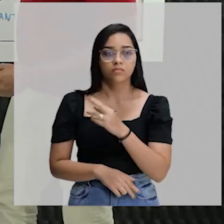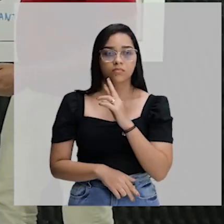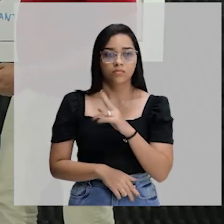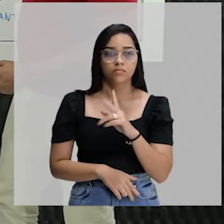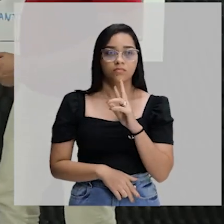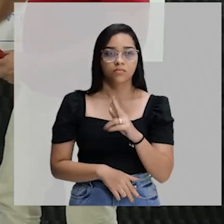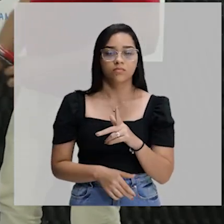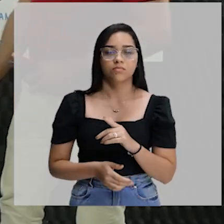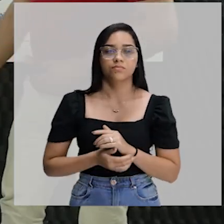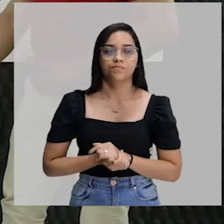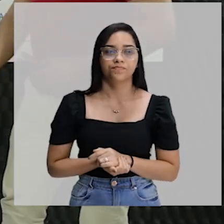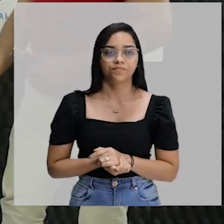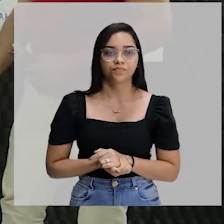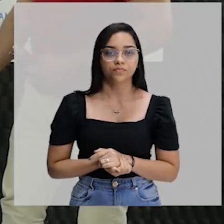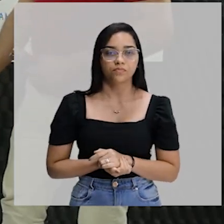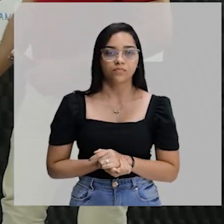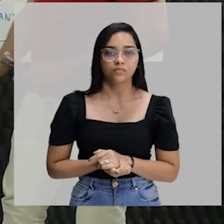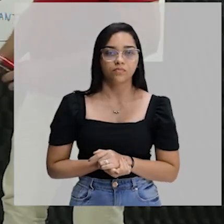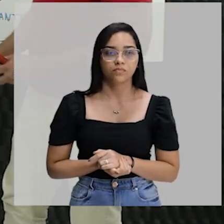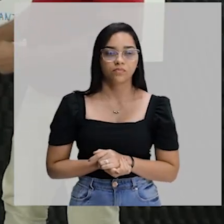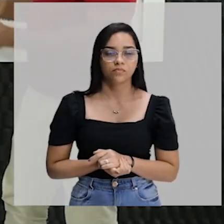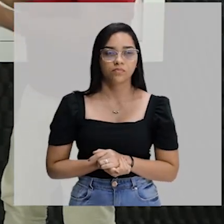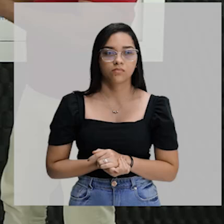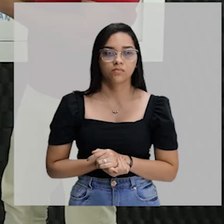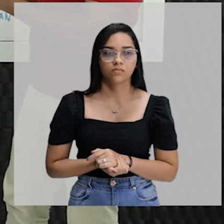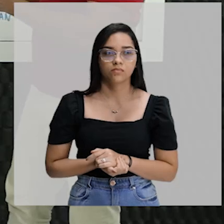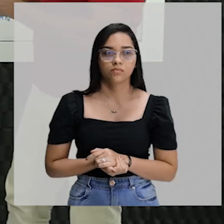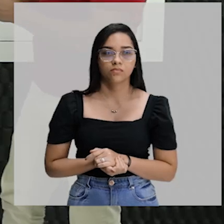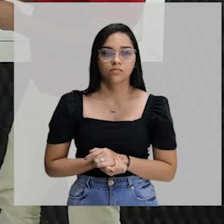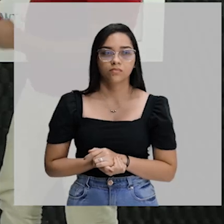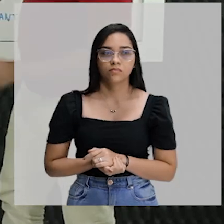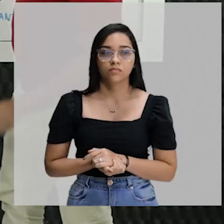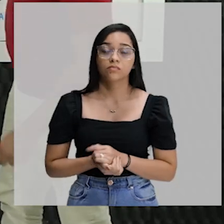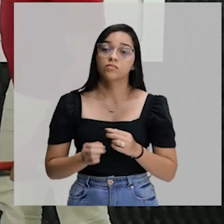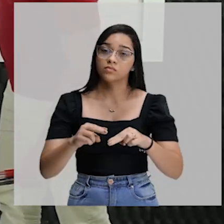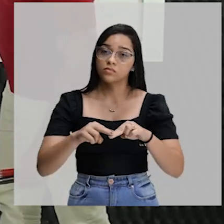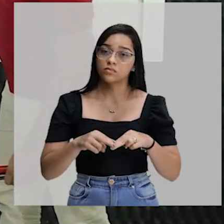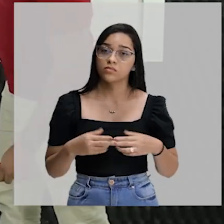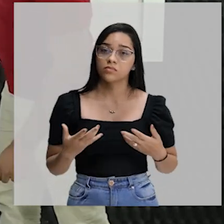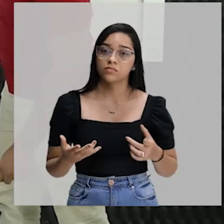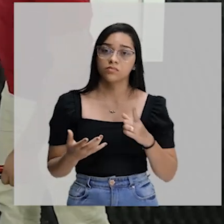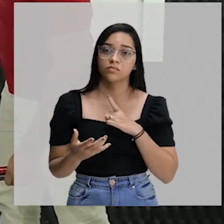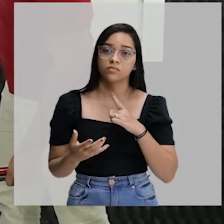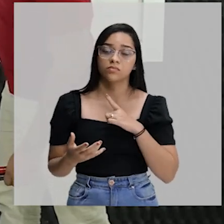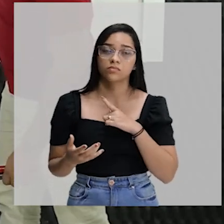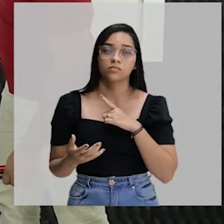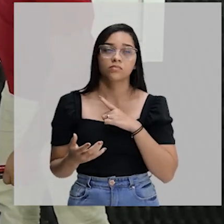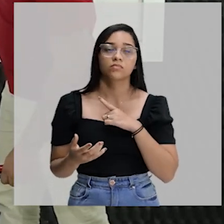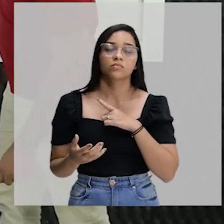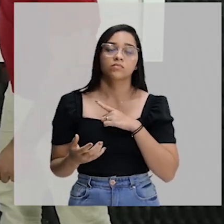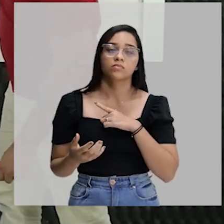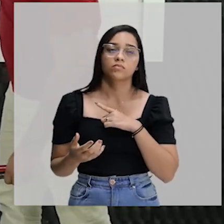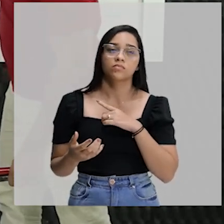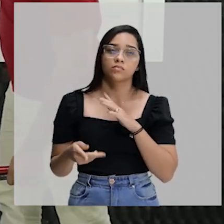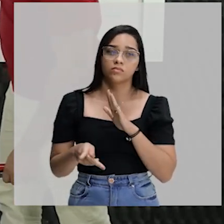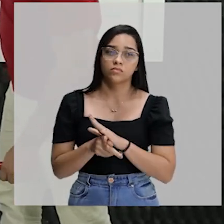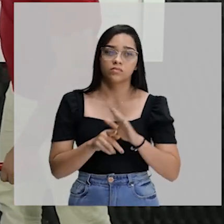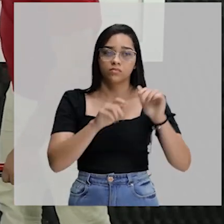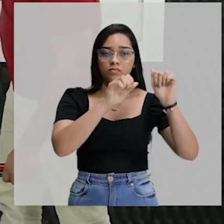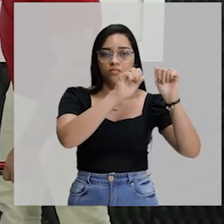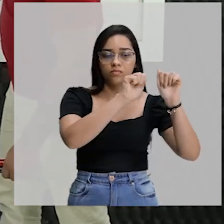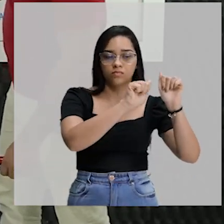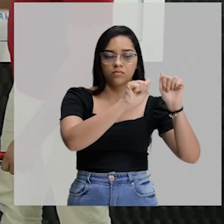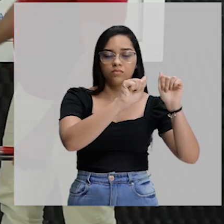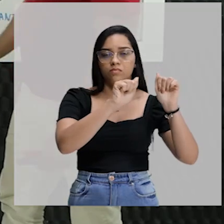esse filho diferente, ele é homozigoto recessivo. Consequentemente, os pais aqui serão